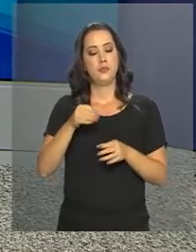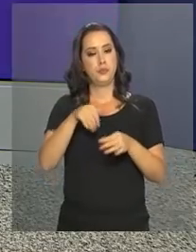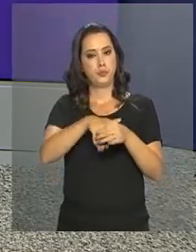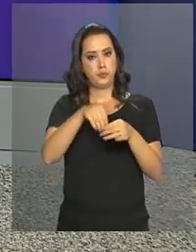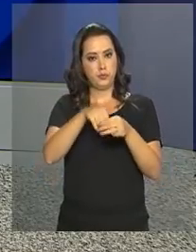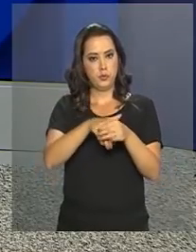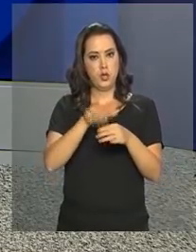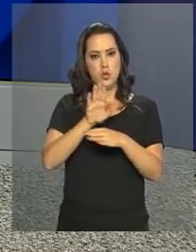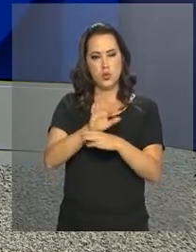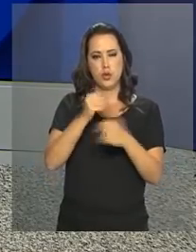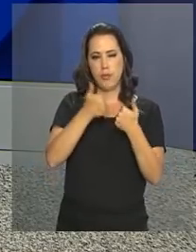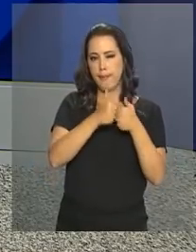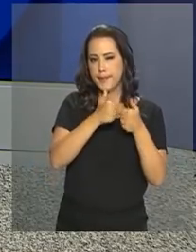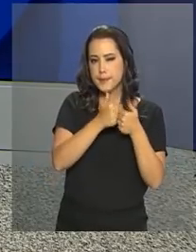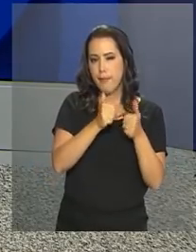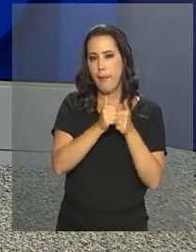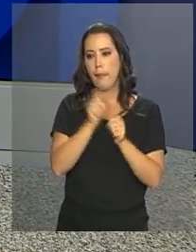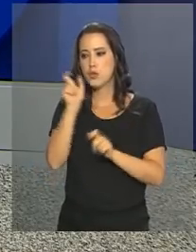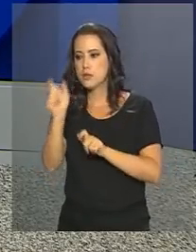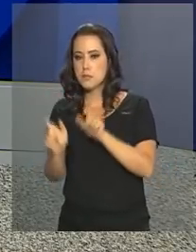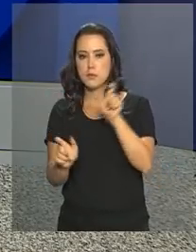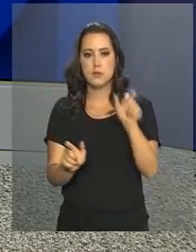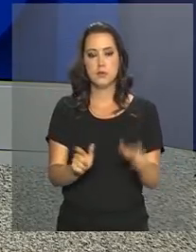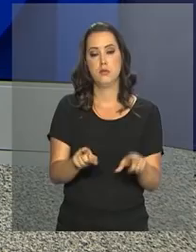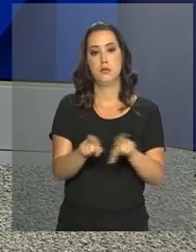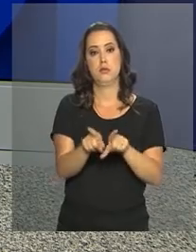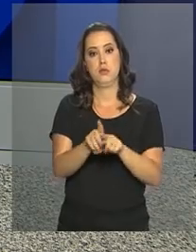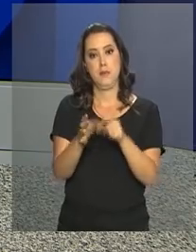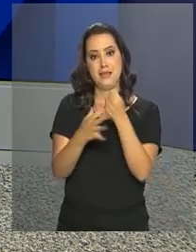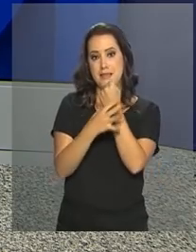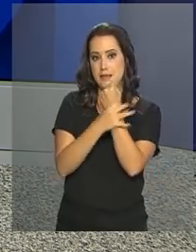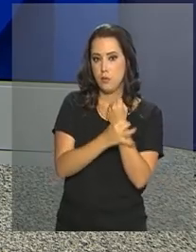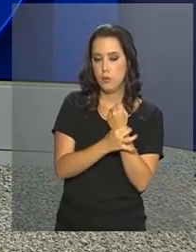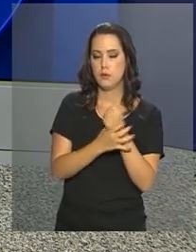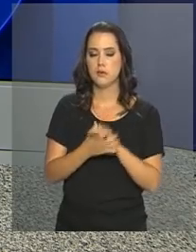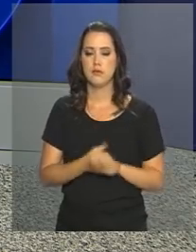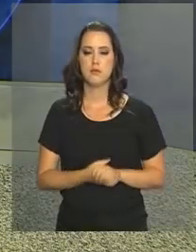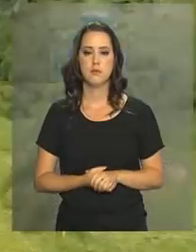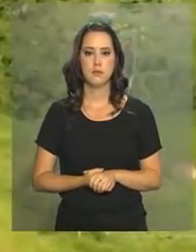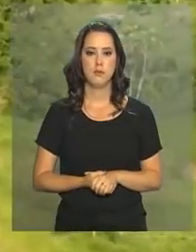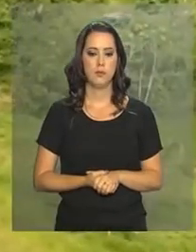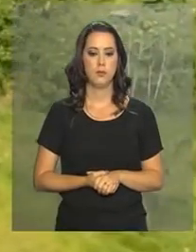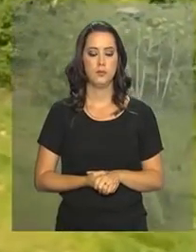as Forças Armadas vão reforçar também a segurança nas sessões eleitorais.